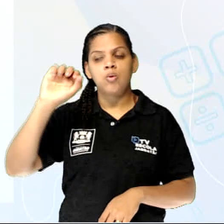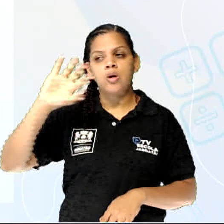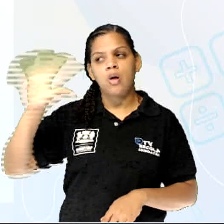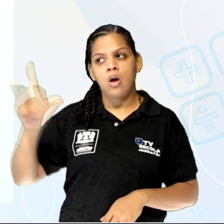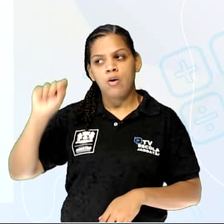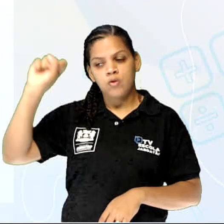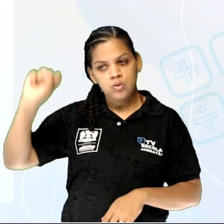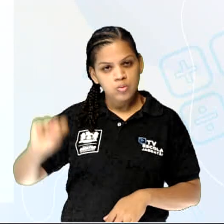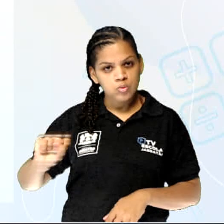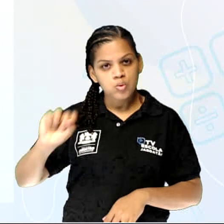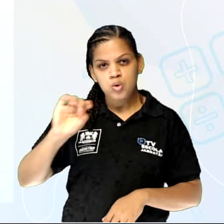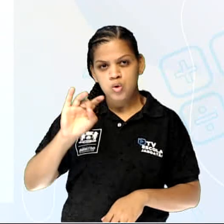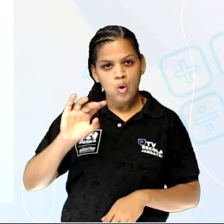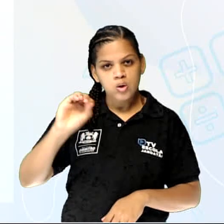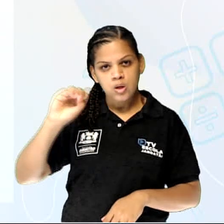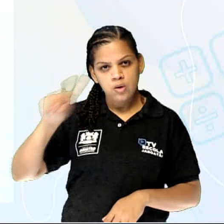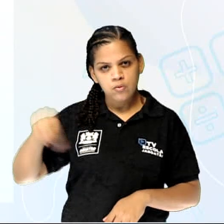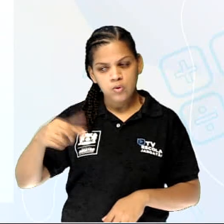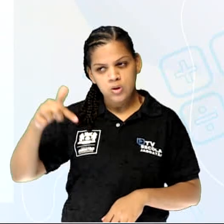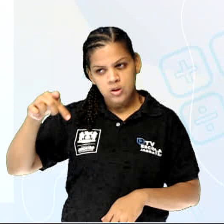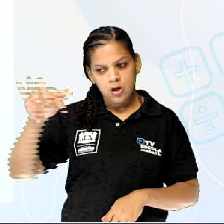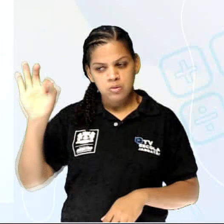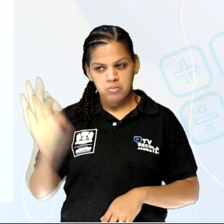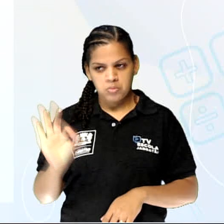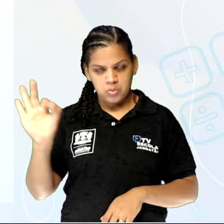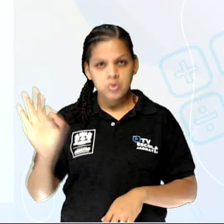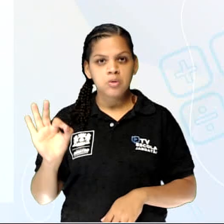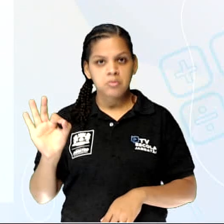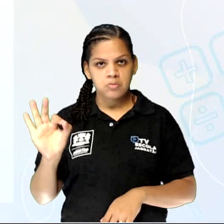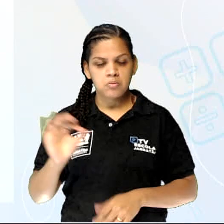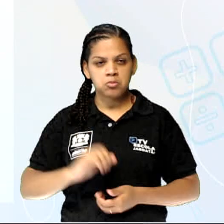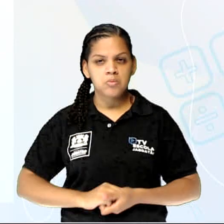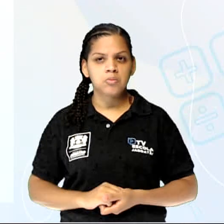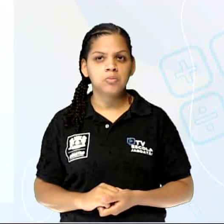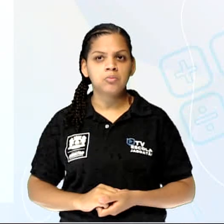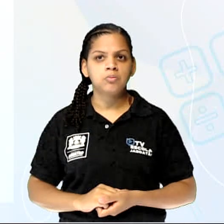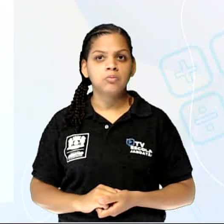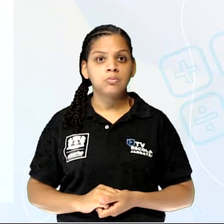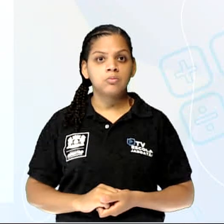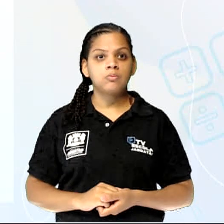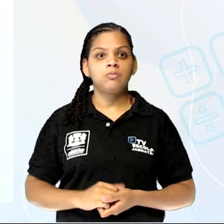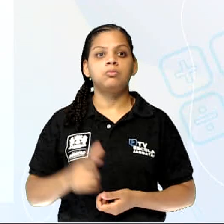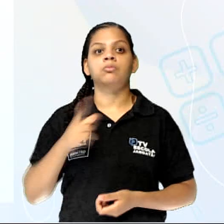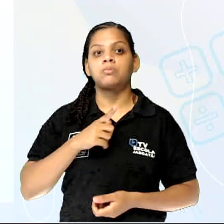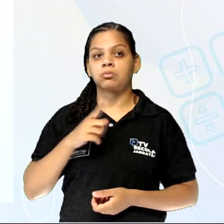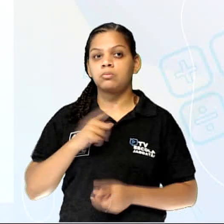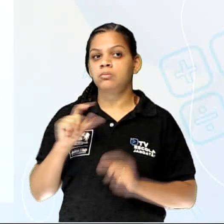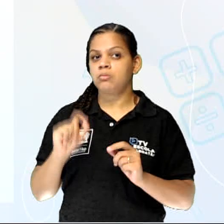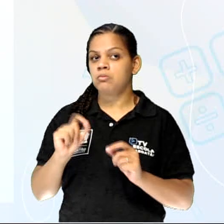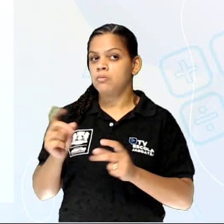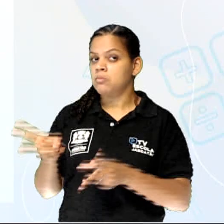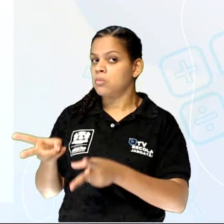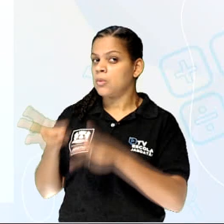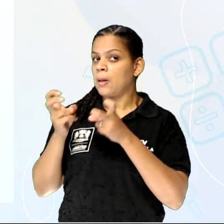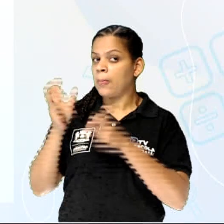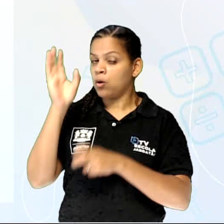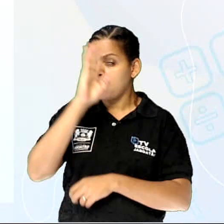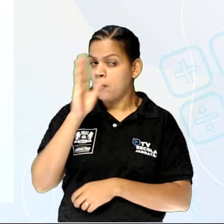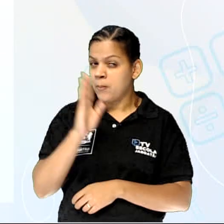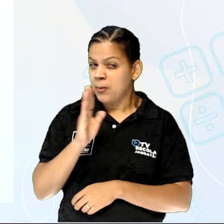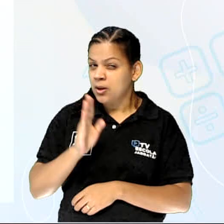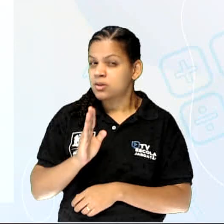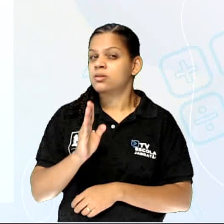Brasil, cresceu só 0,7% também. Mas a gente tem aí o Brasil, né, praticamente